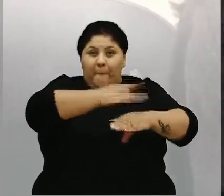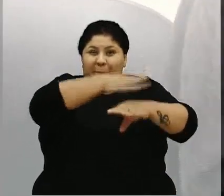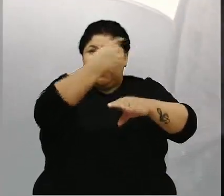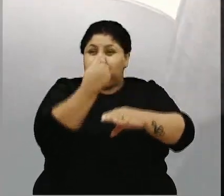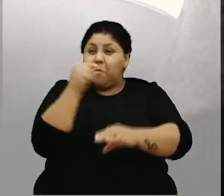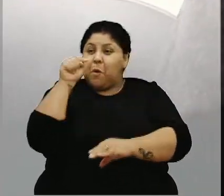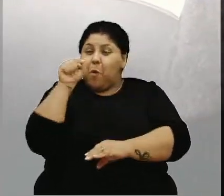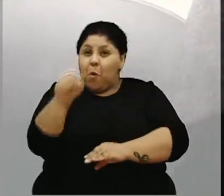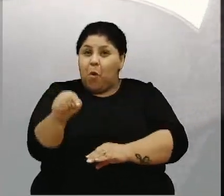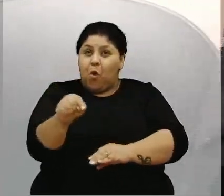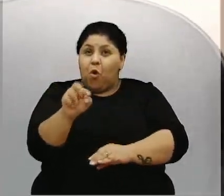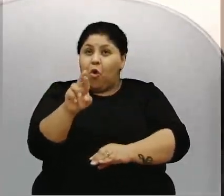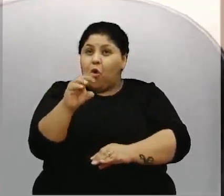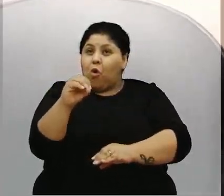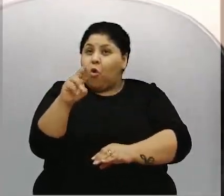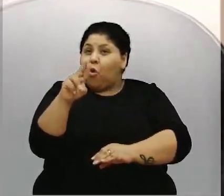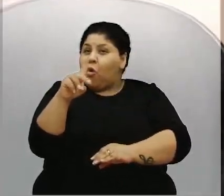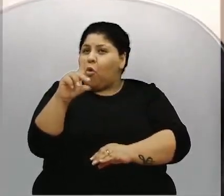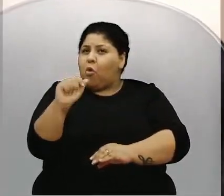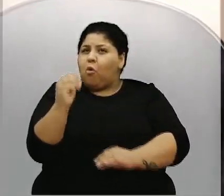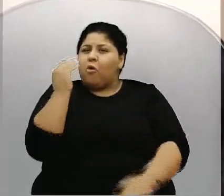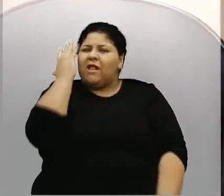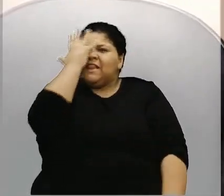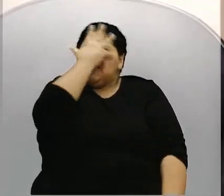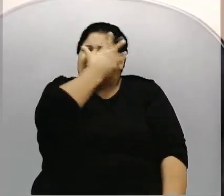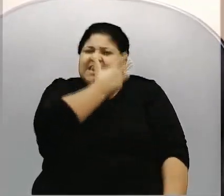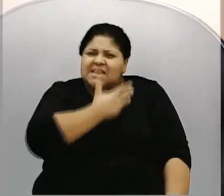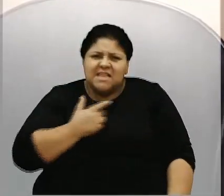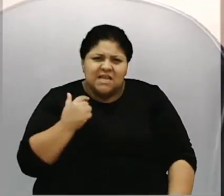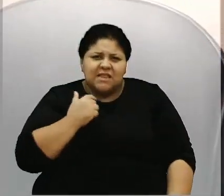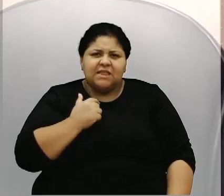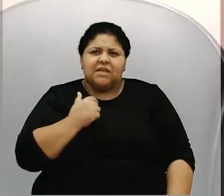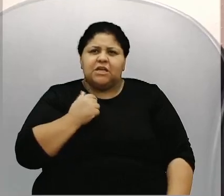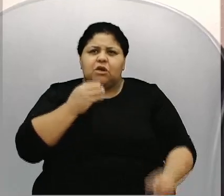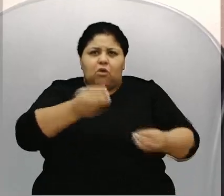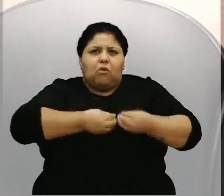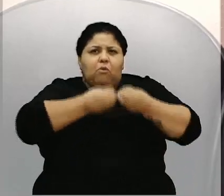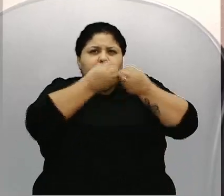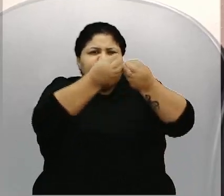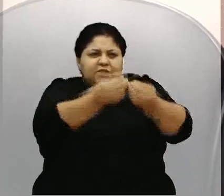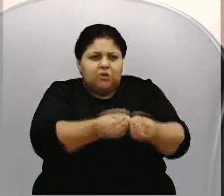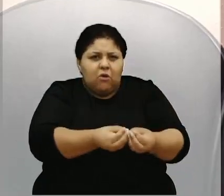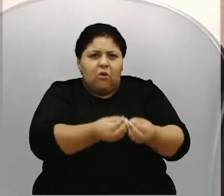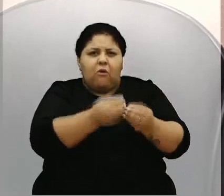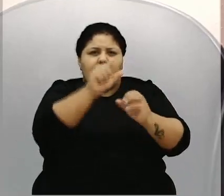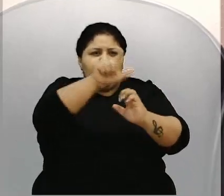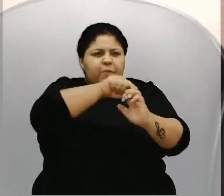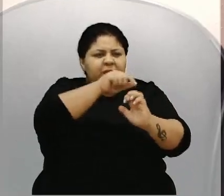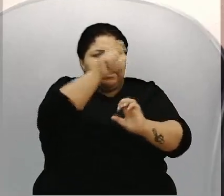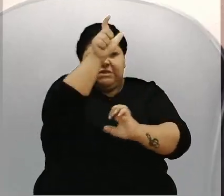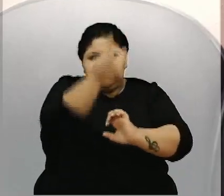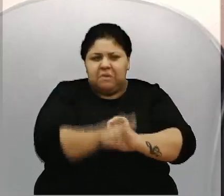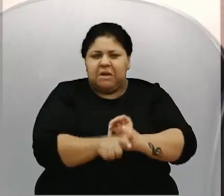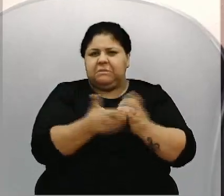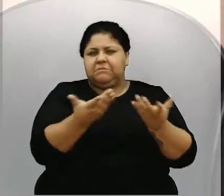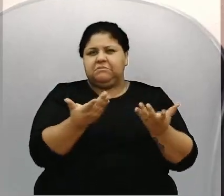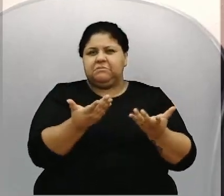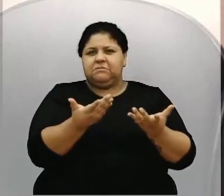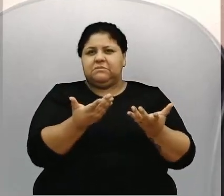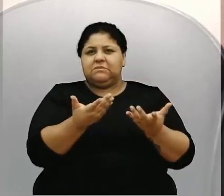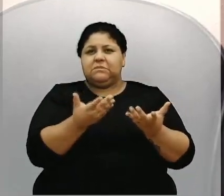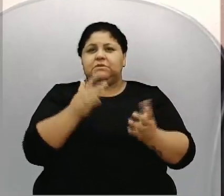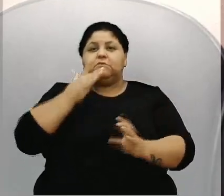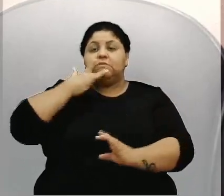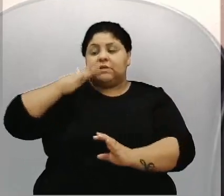roupa lindíssimas, feitas com retalhos doados, né, por empresas, pela comunidade, enfim, para